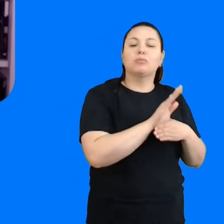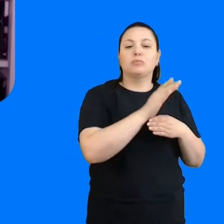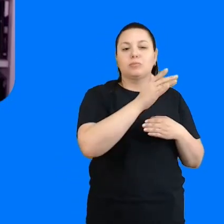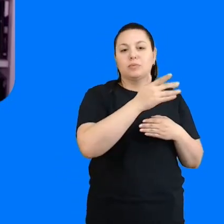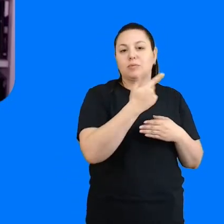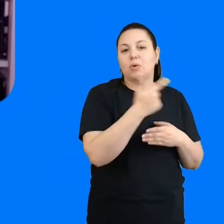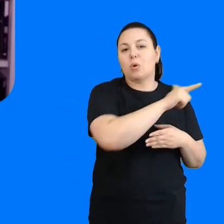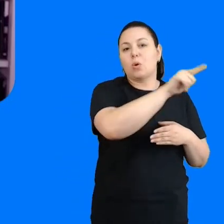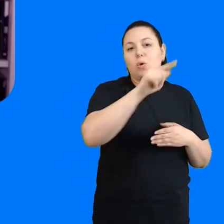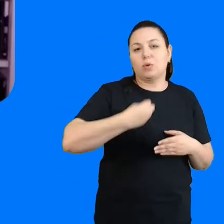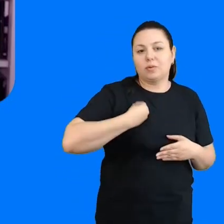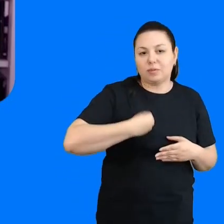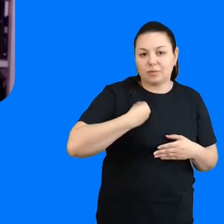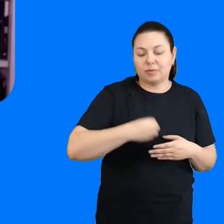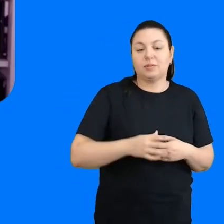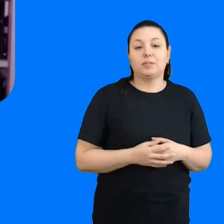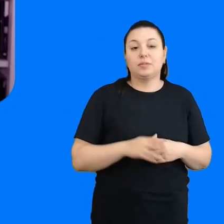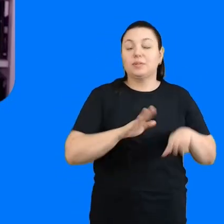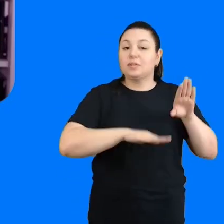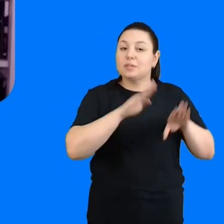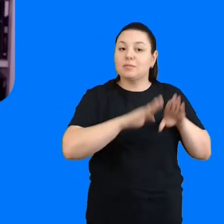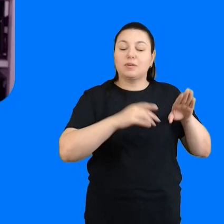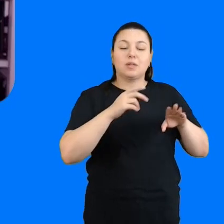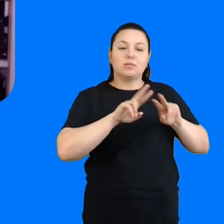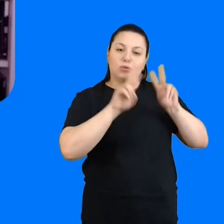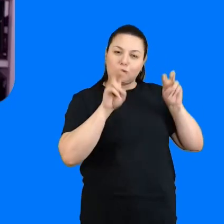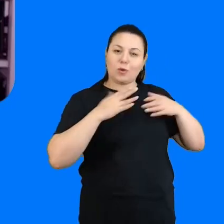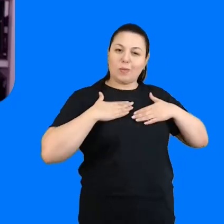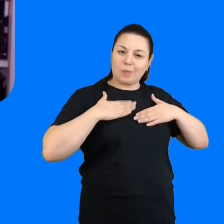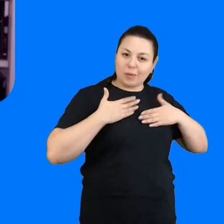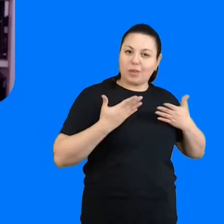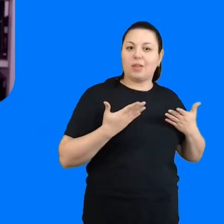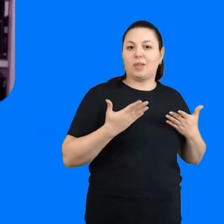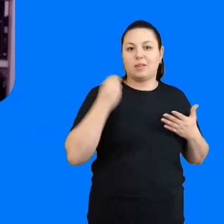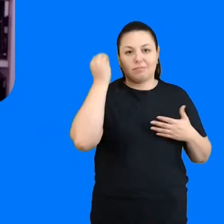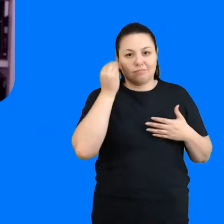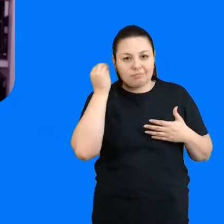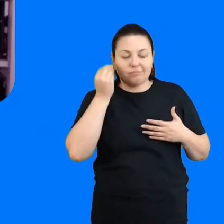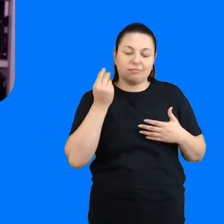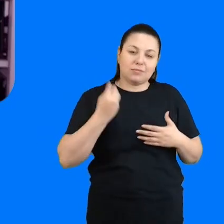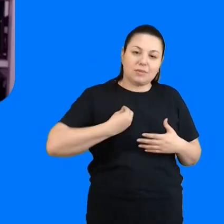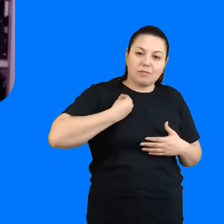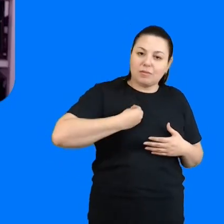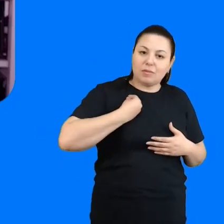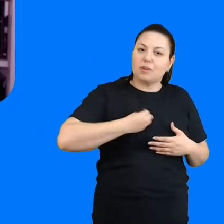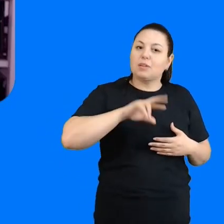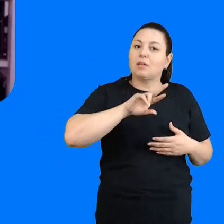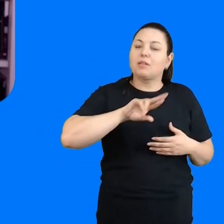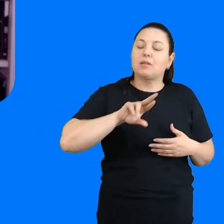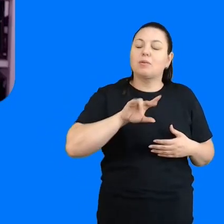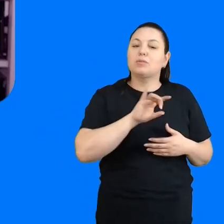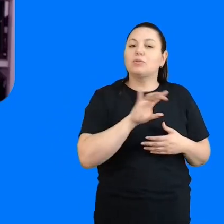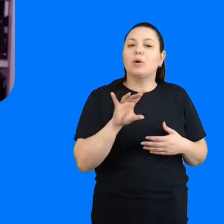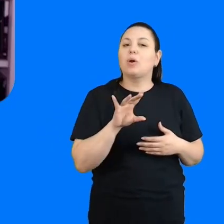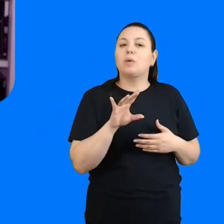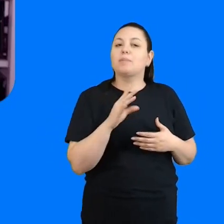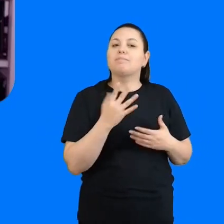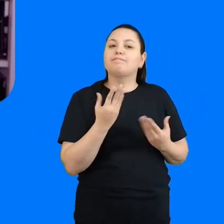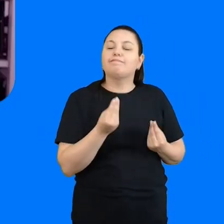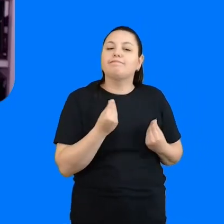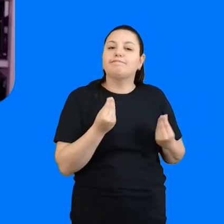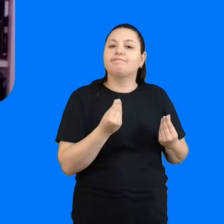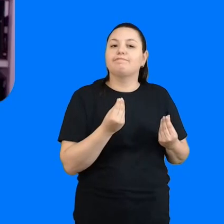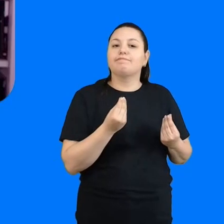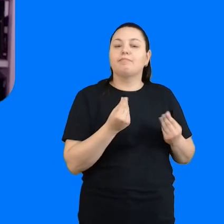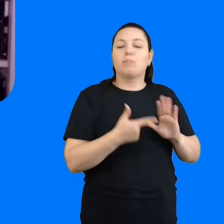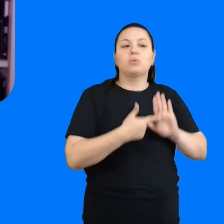às vezes muitas destas histórias que eu conto sobre mim, que a minha mente produz, elas não servem ao meu propósito maior. Elas não servem aquilo que eu posso